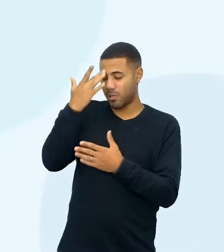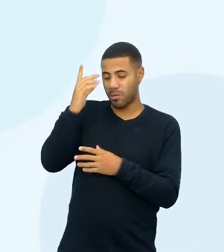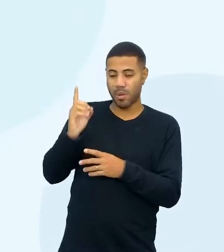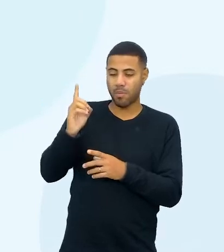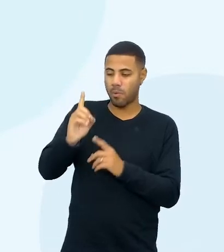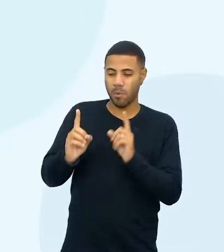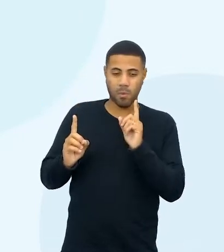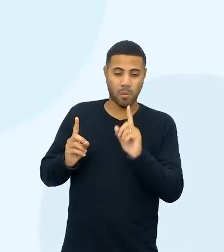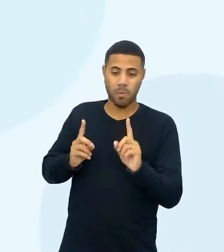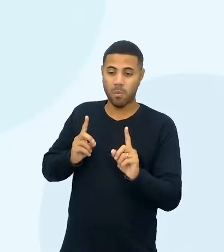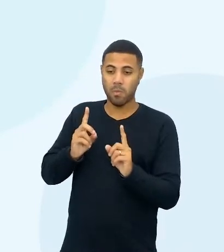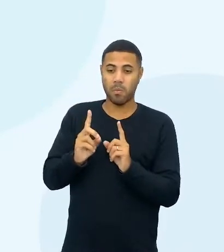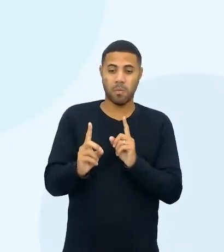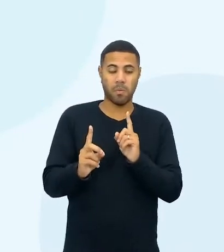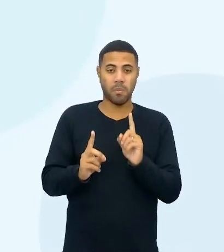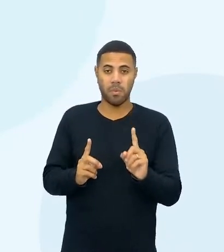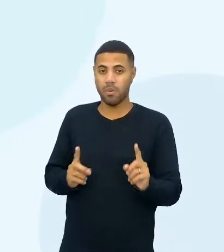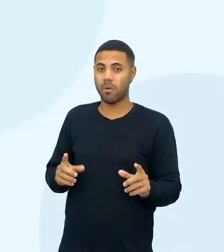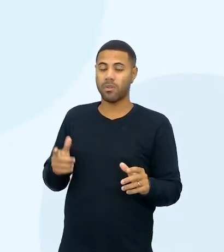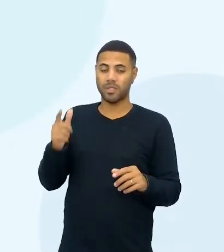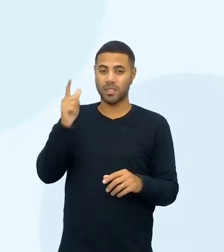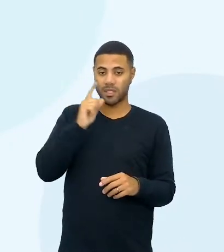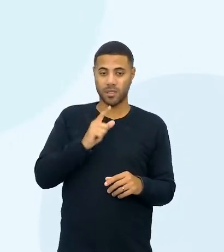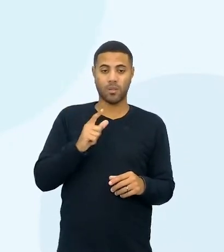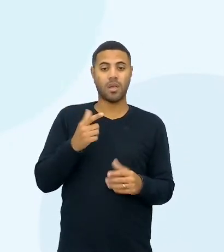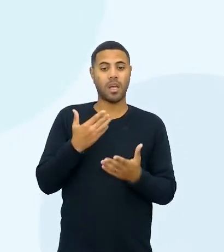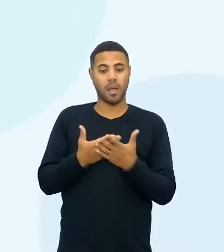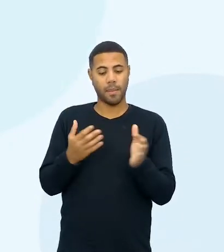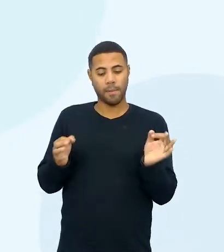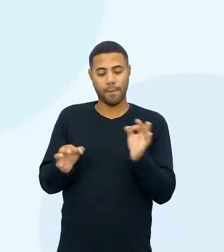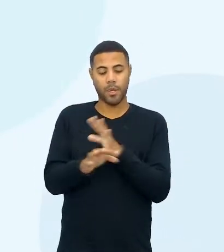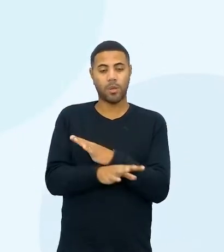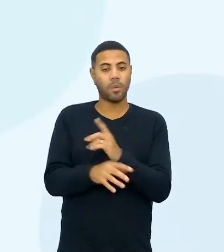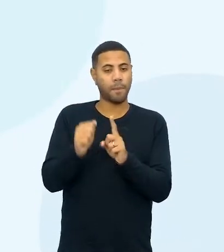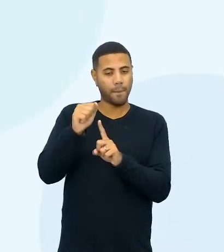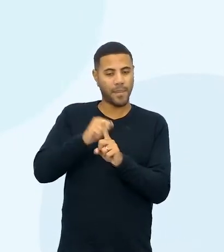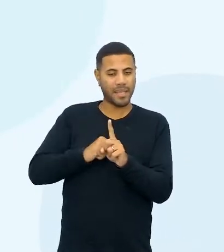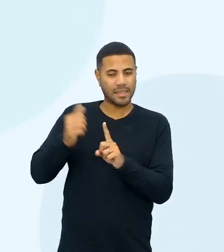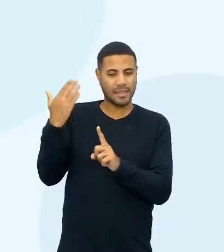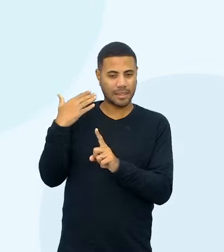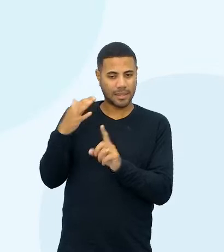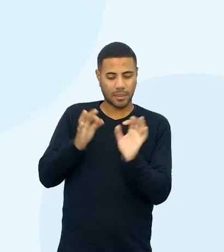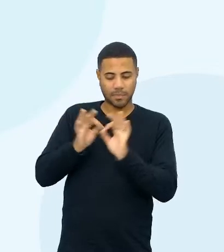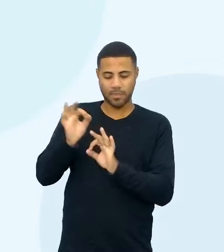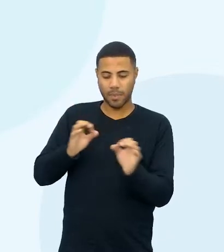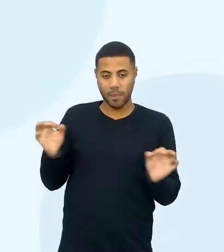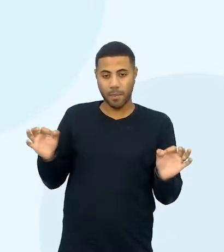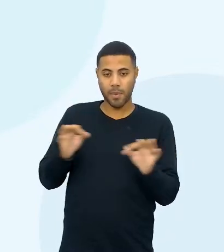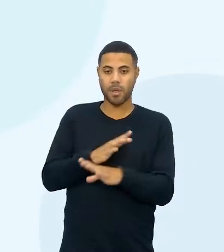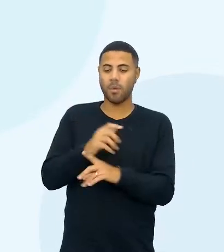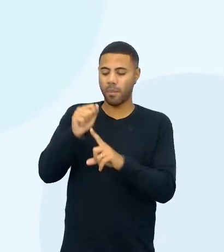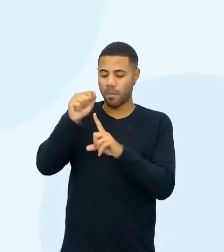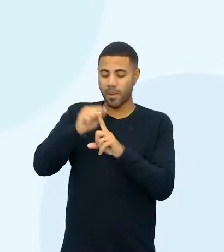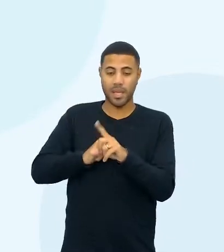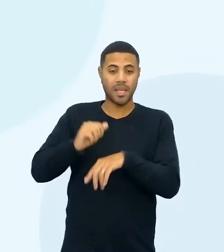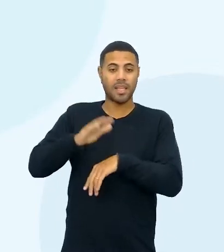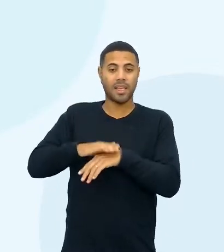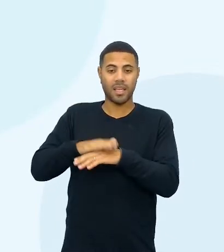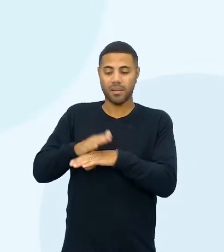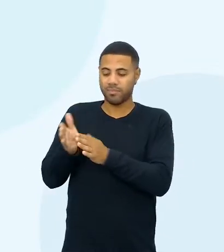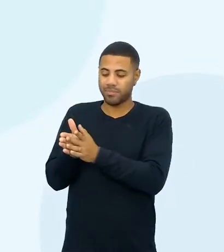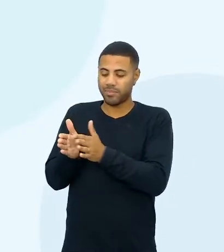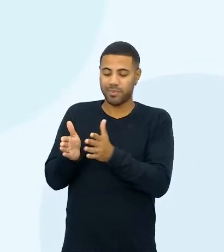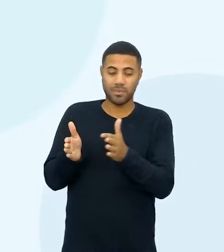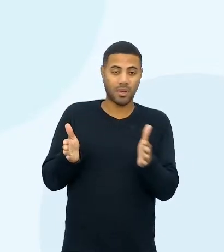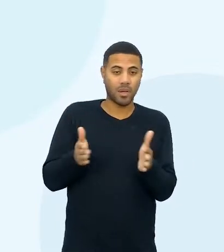essa aula esteja aí no ar, né? A aula está pronta há quase um mês. Exato. Né? Mas se você for pensar em tempo, em prazos... A quantidade